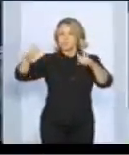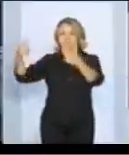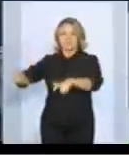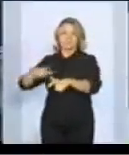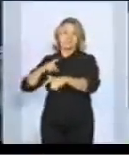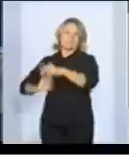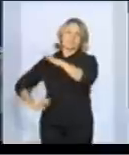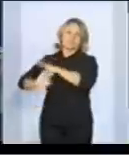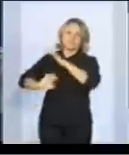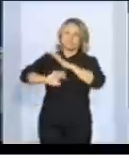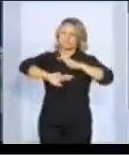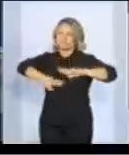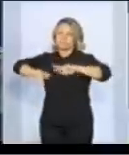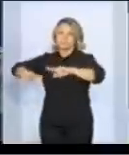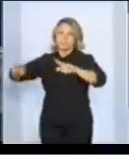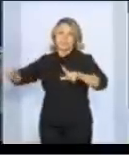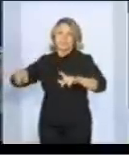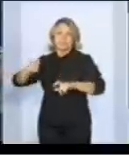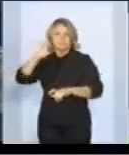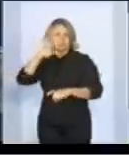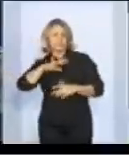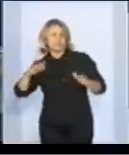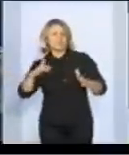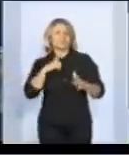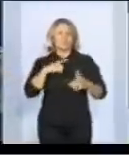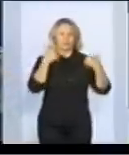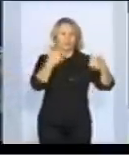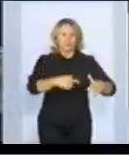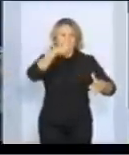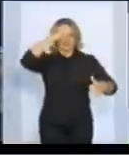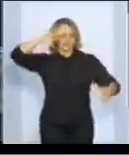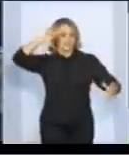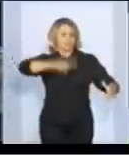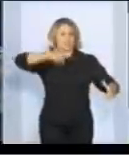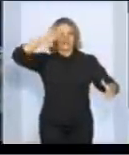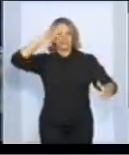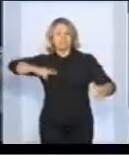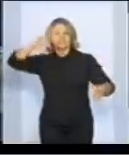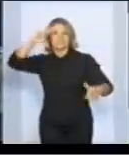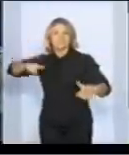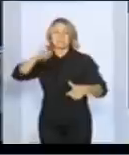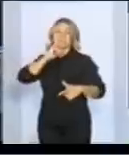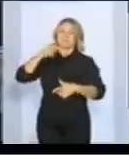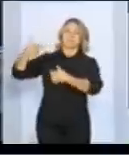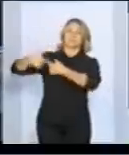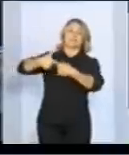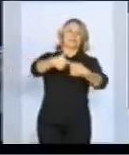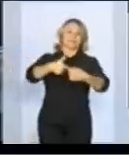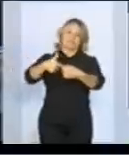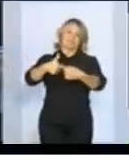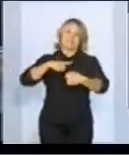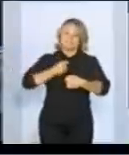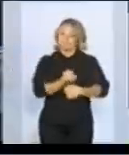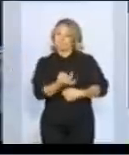empresas. Não é estranho a ninguém saber que existe cartel aonde? Cartel entre postos de combustíveis, que tem um número imenso de